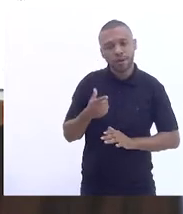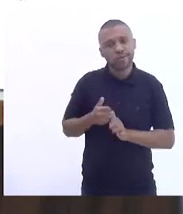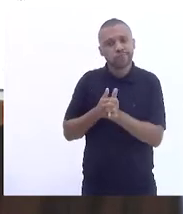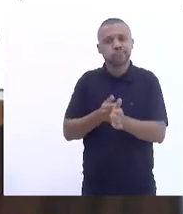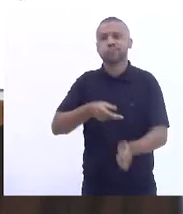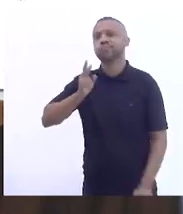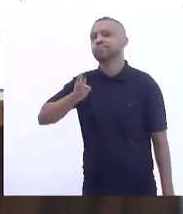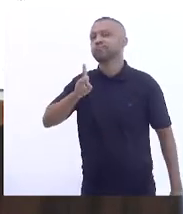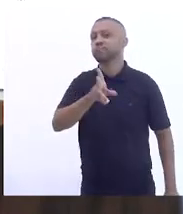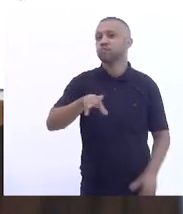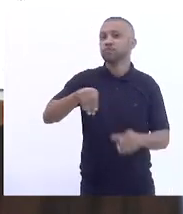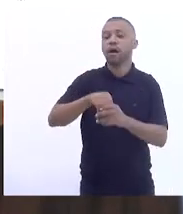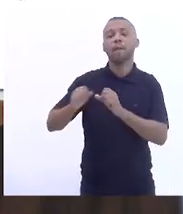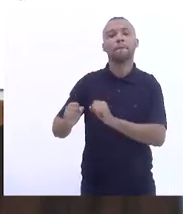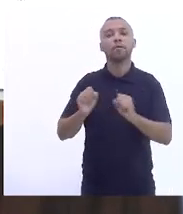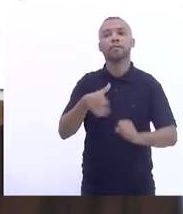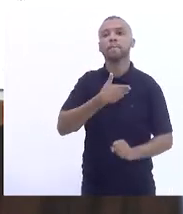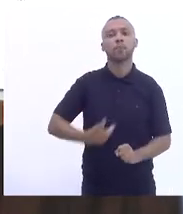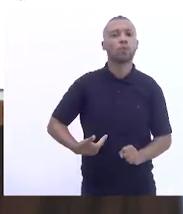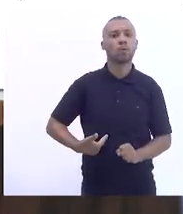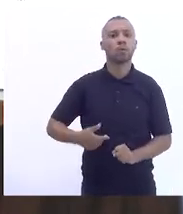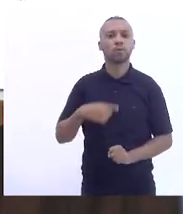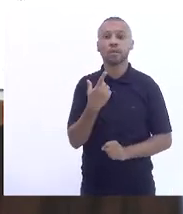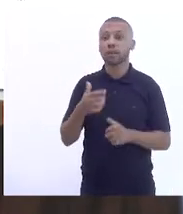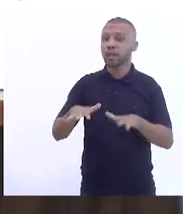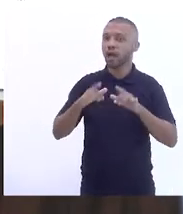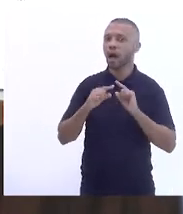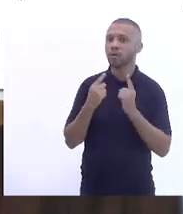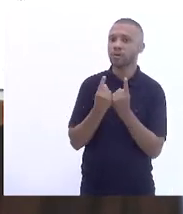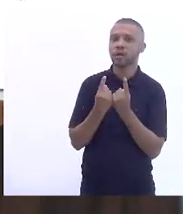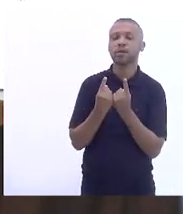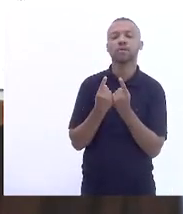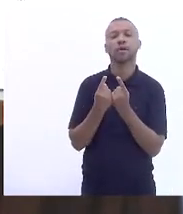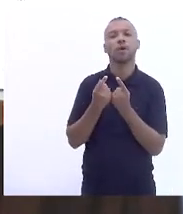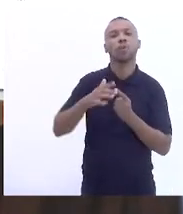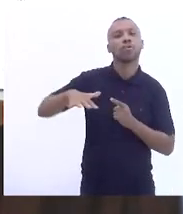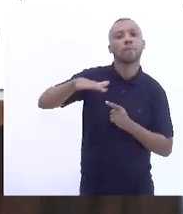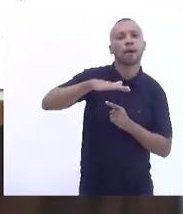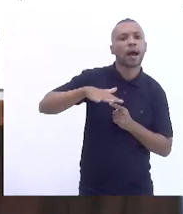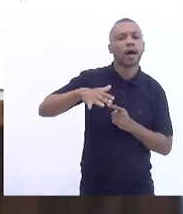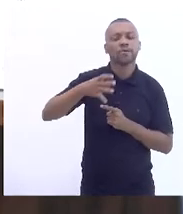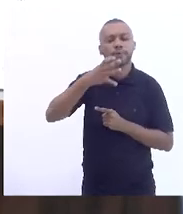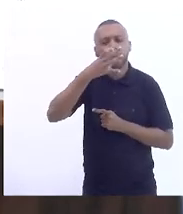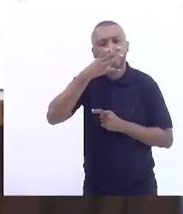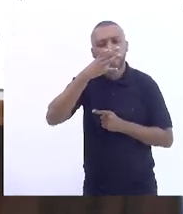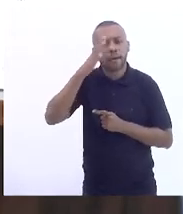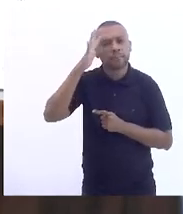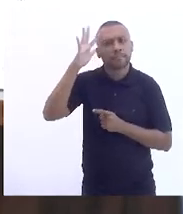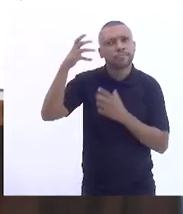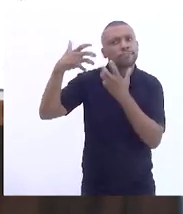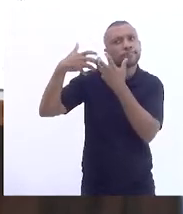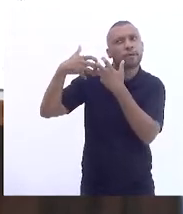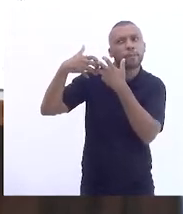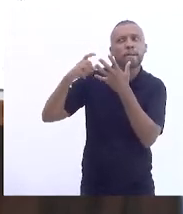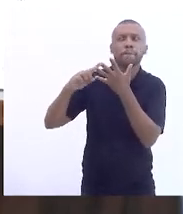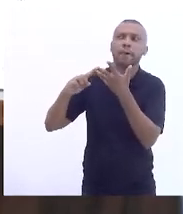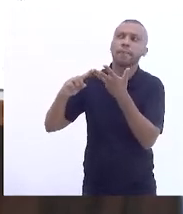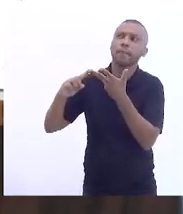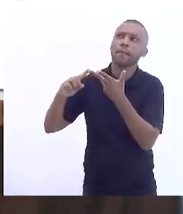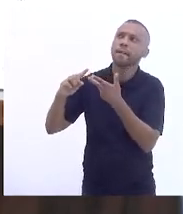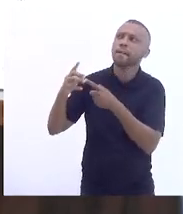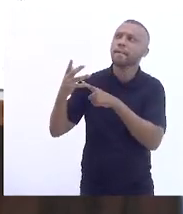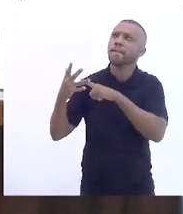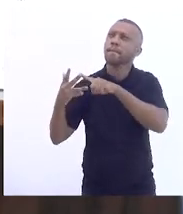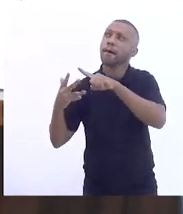do poder público seguiremos fazendo dessa audiência um espaço de escuta um espaço de reflexão mas sobretudo um